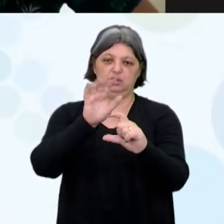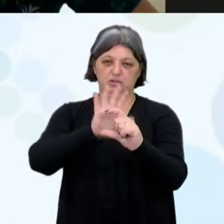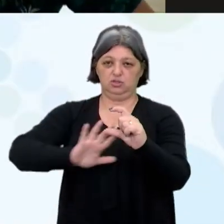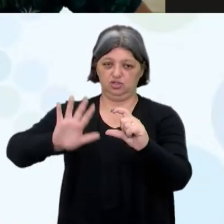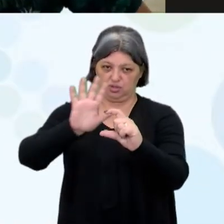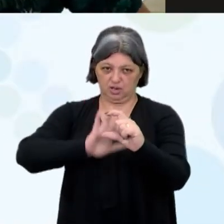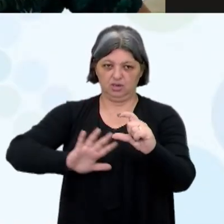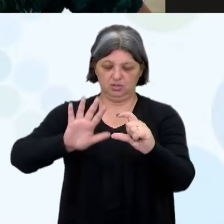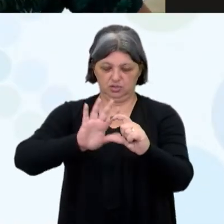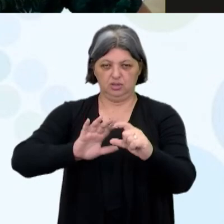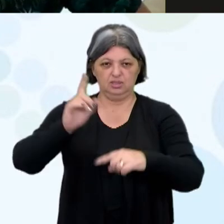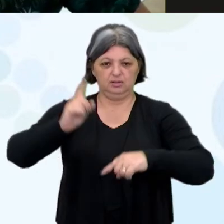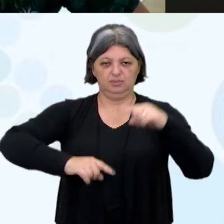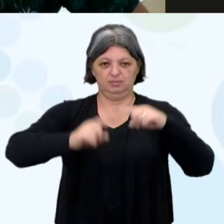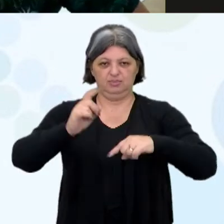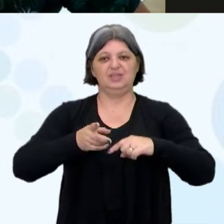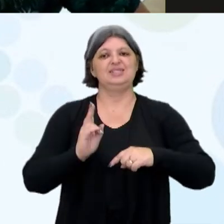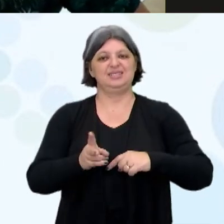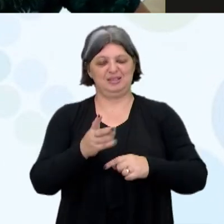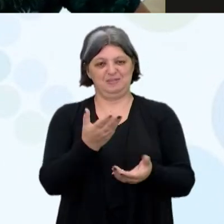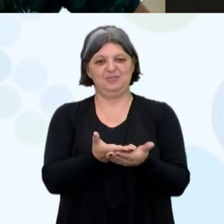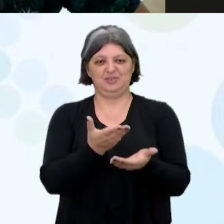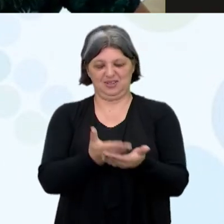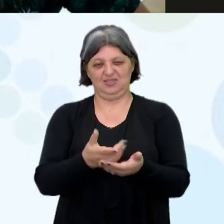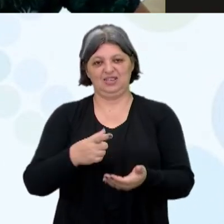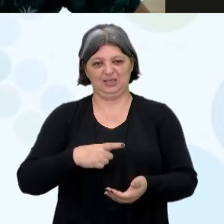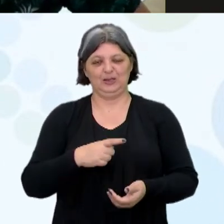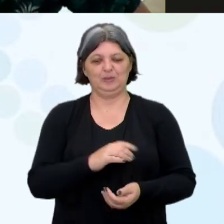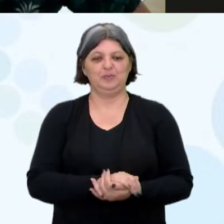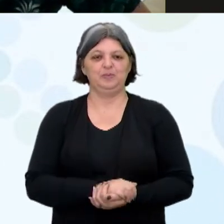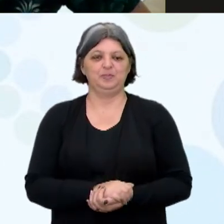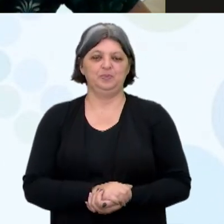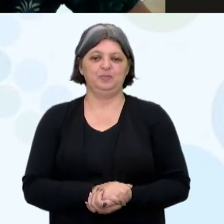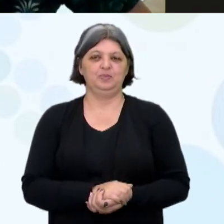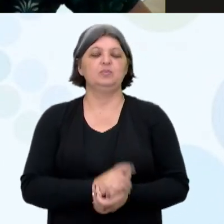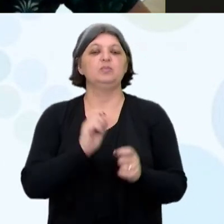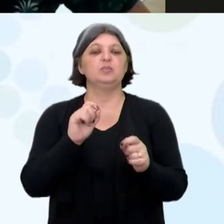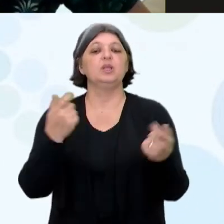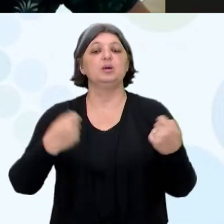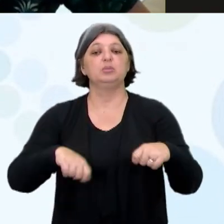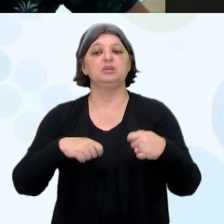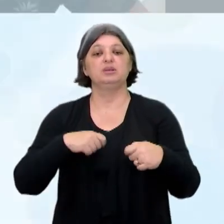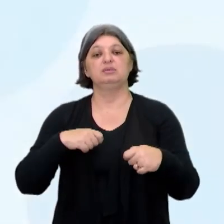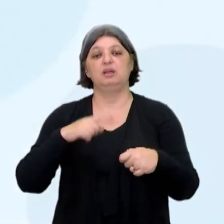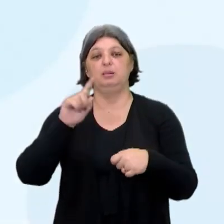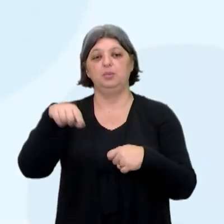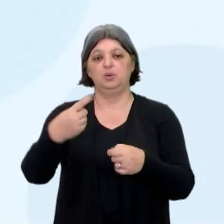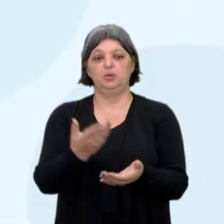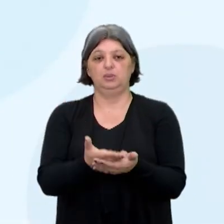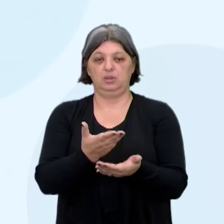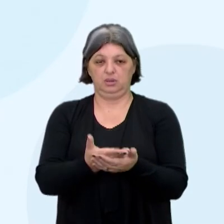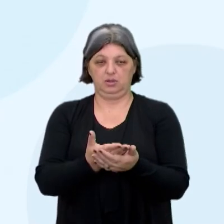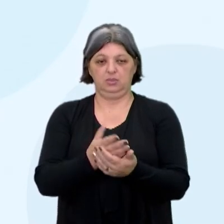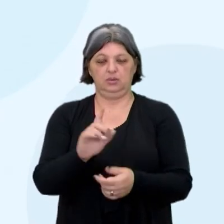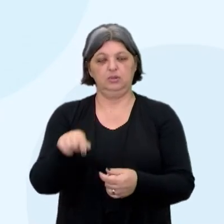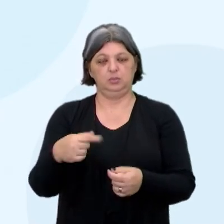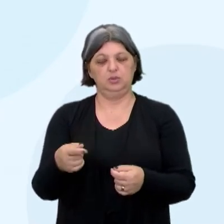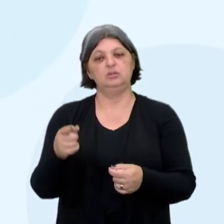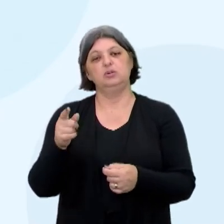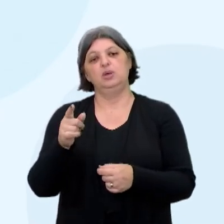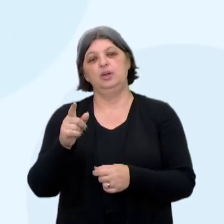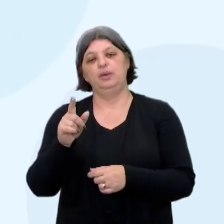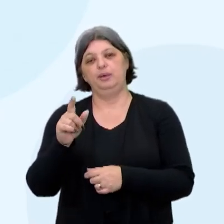dele vive nas nossas aulas. Deixa eu só colocar para vocês aqui, ó, o que a gente vai precisar para a próxima aula, que aí eu vou dar espaço para o Gabriel se